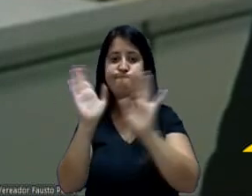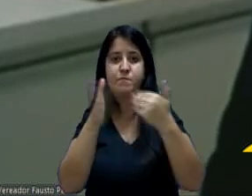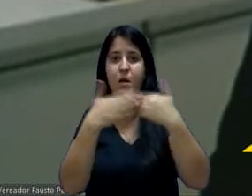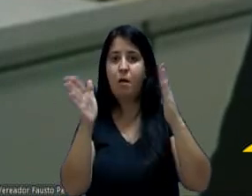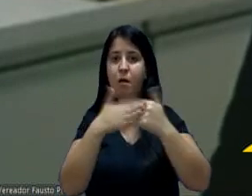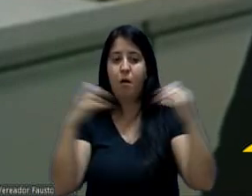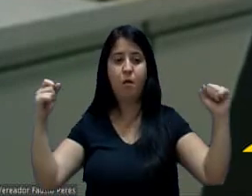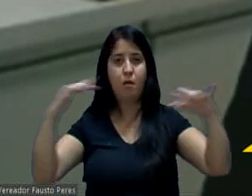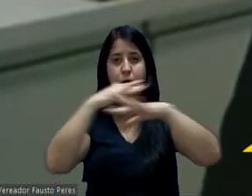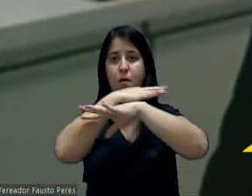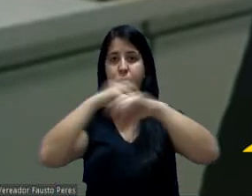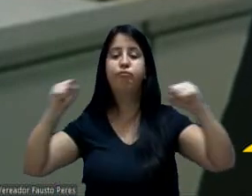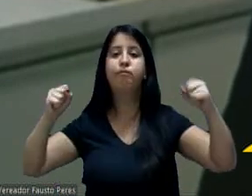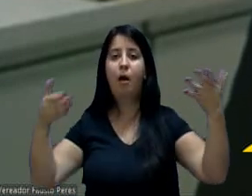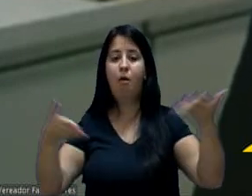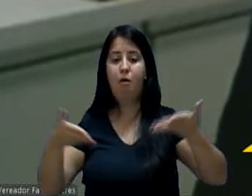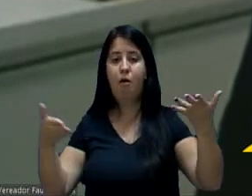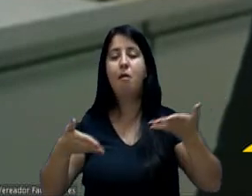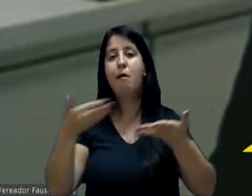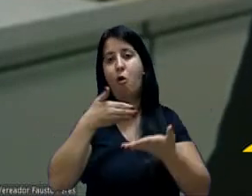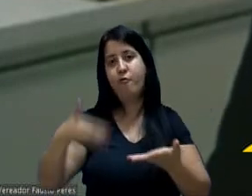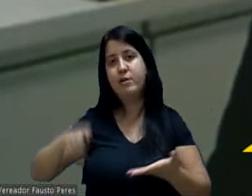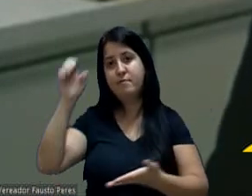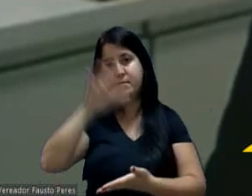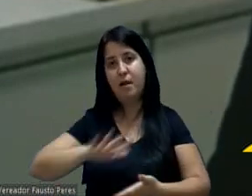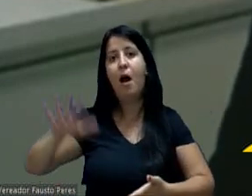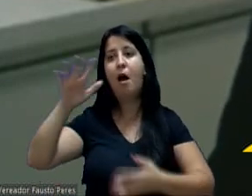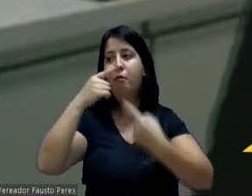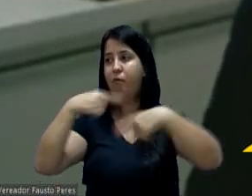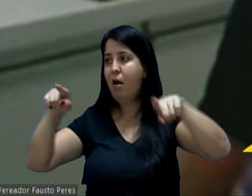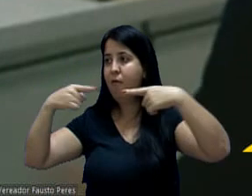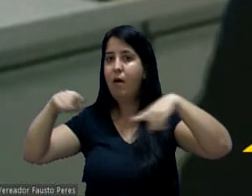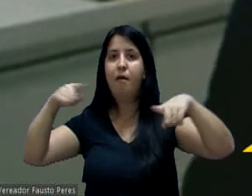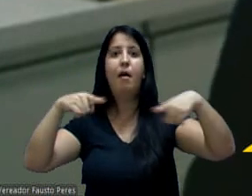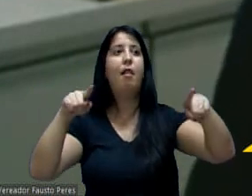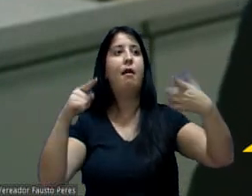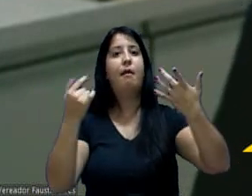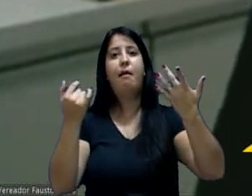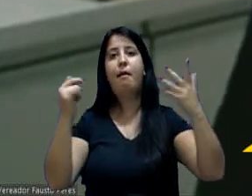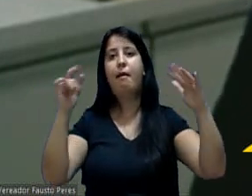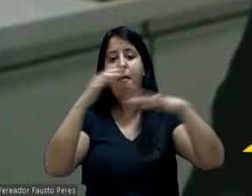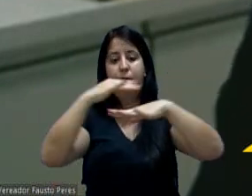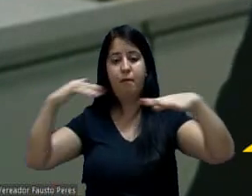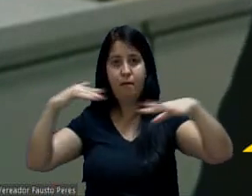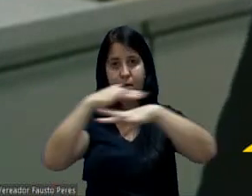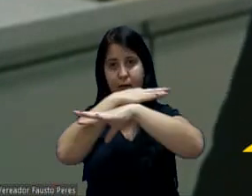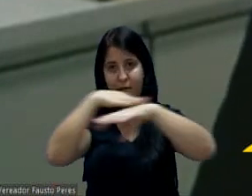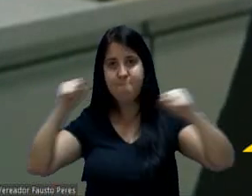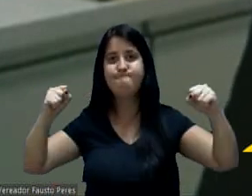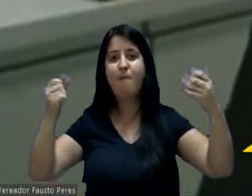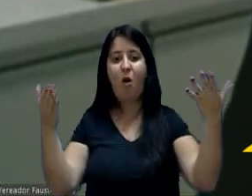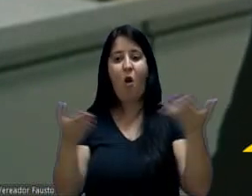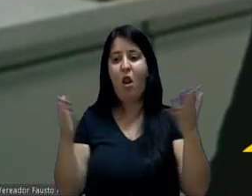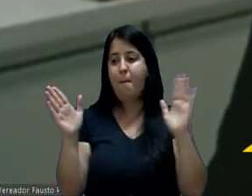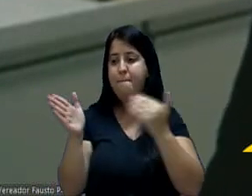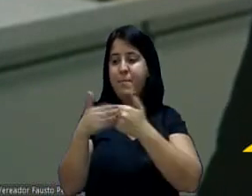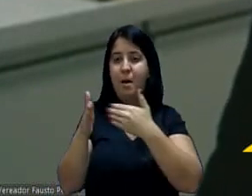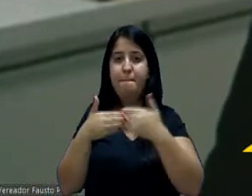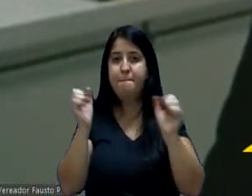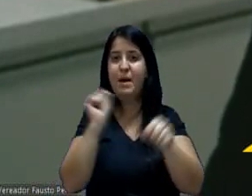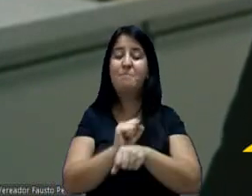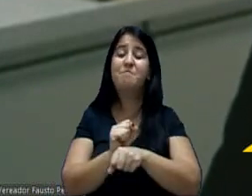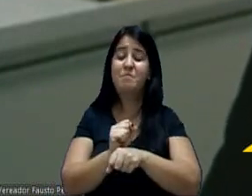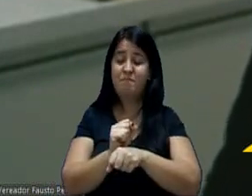e com esse decreto do governo do estado aí, suspendendo as atividades que considerado por ele não essenciais, que para nós, todo o trabalho que